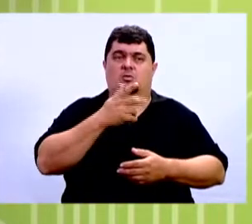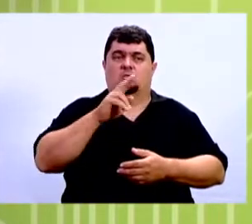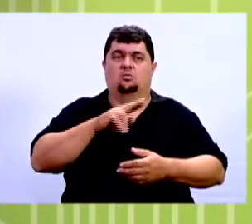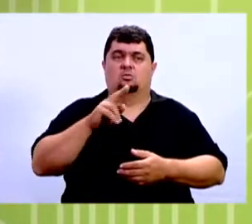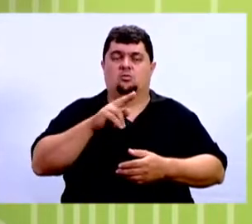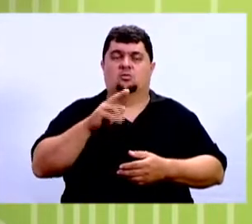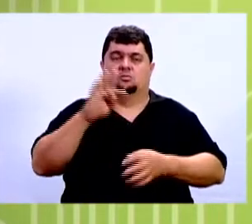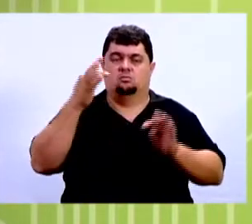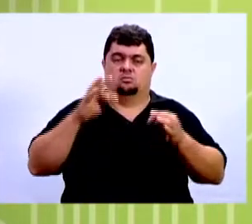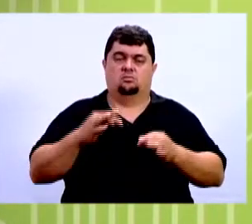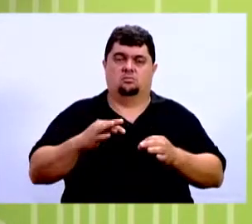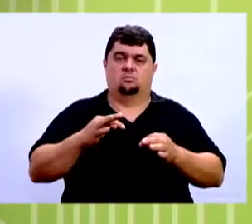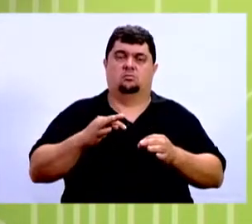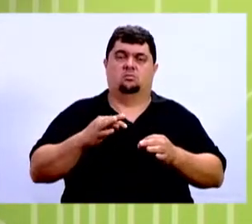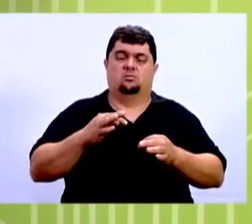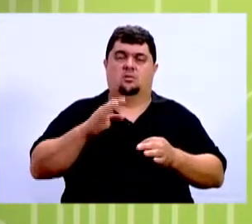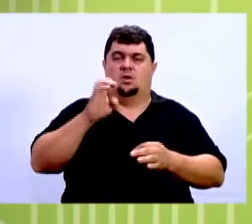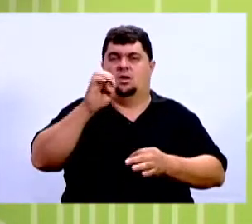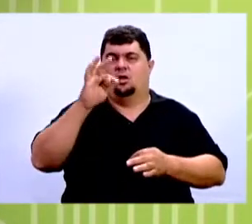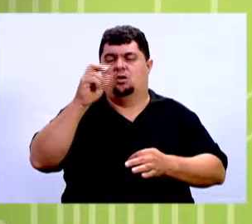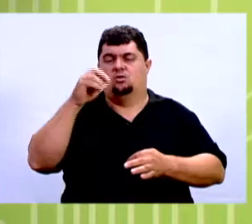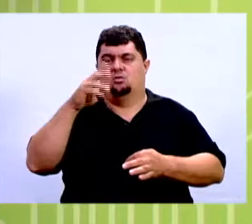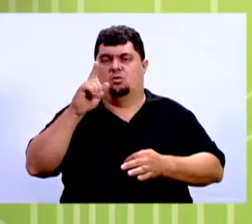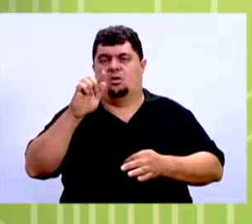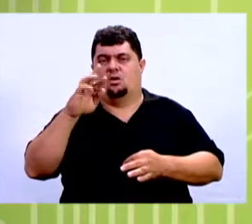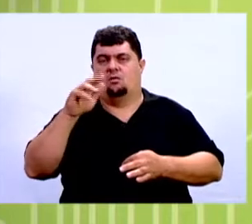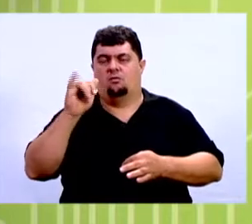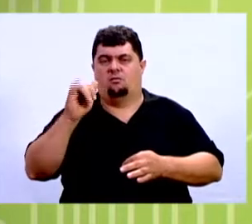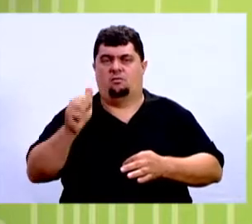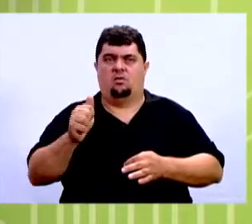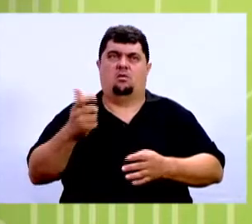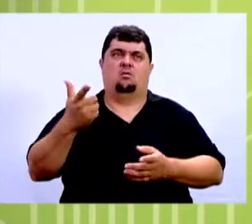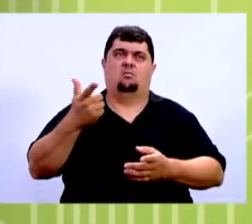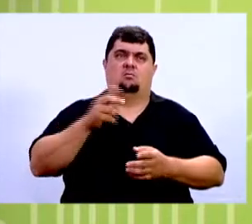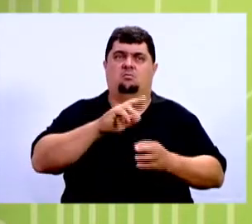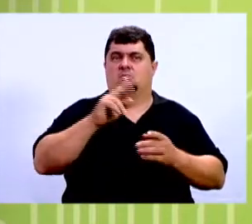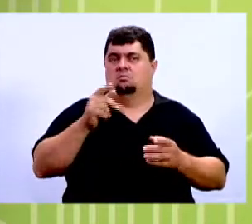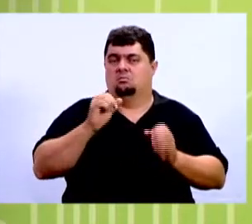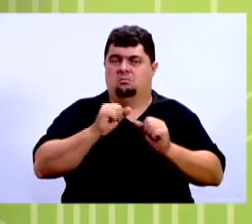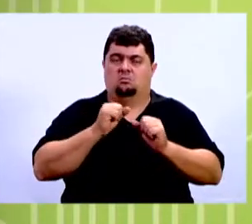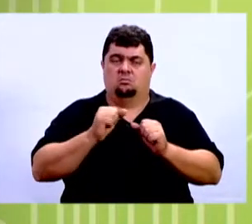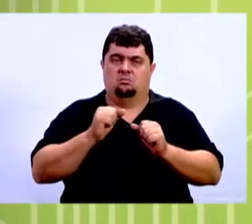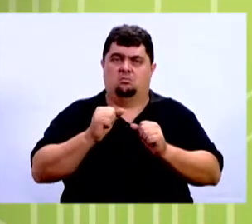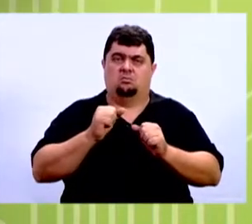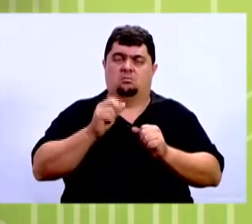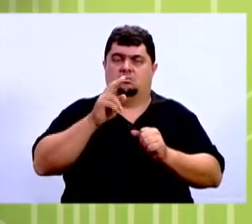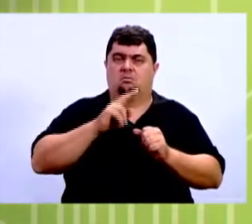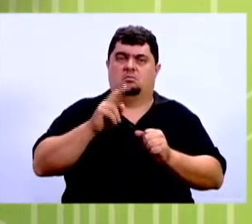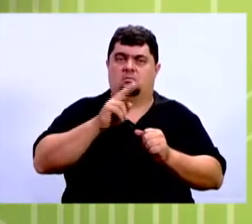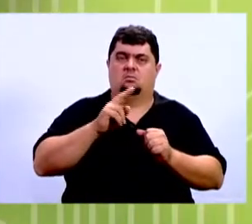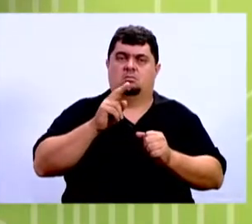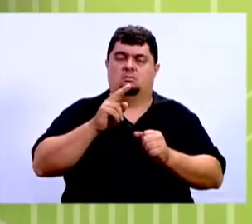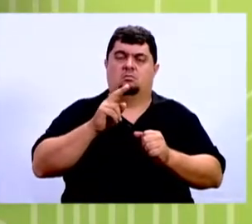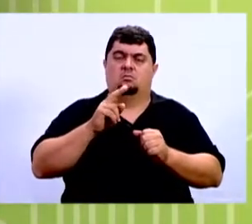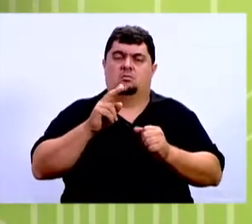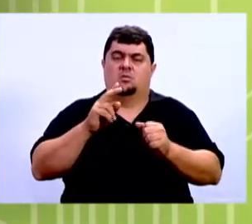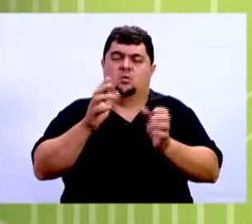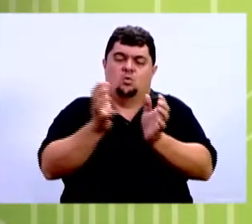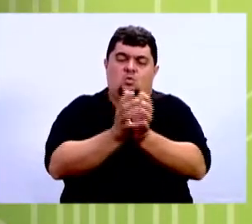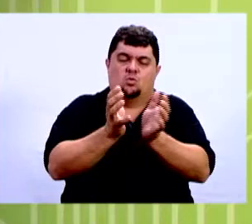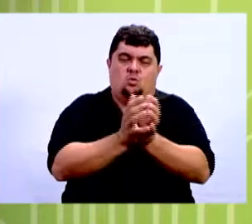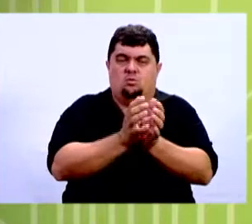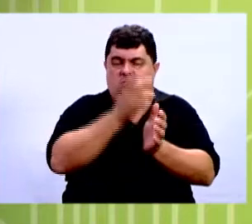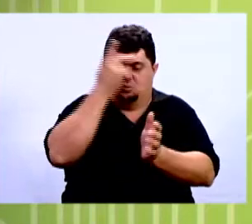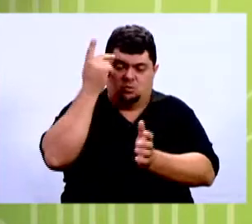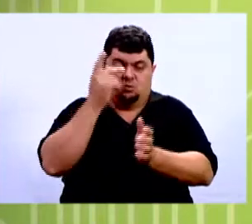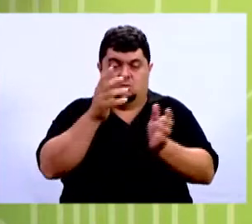técnica daquela etnografia ou uma técnica de pesquisação, então você pode utilizar essa técnica de entrevista em grupo, né? Reunir,